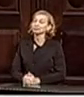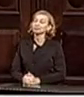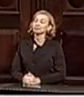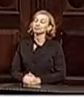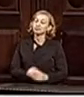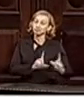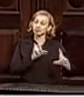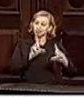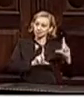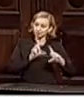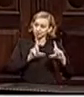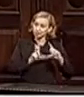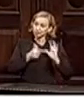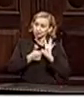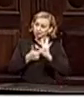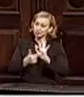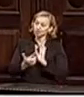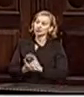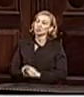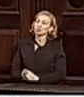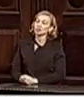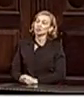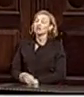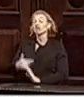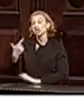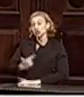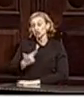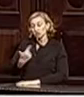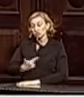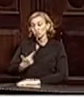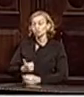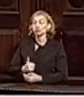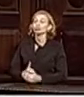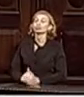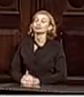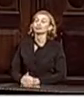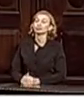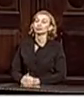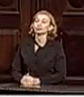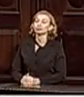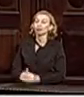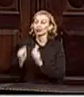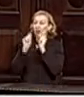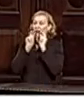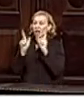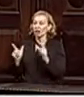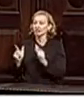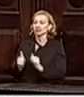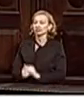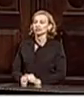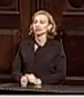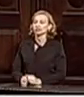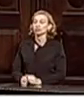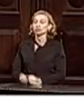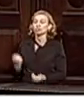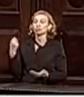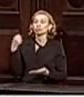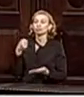responsável pela prisão. Então, segundo esses precedentes, a Alerj